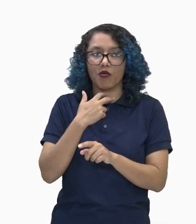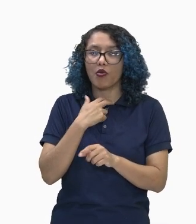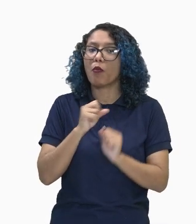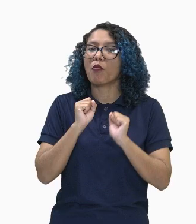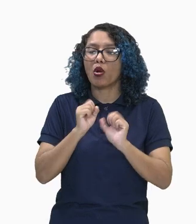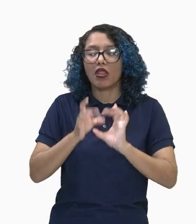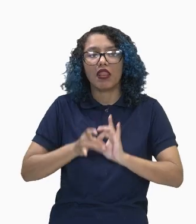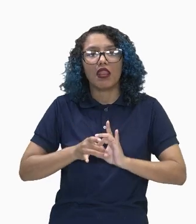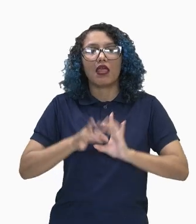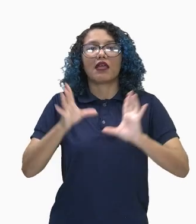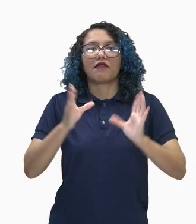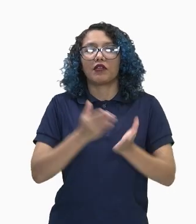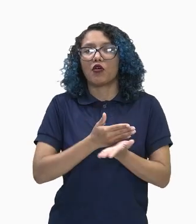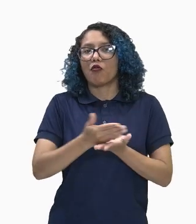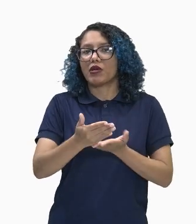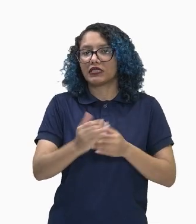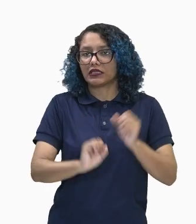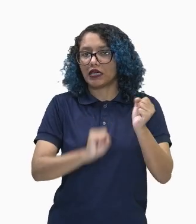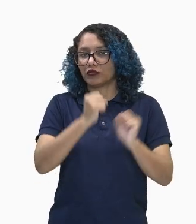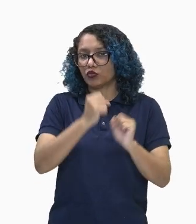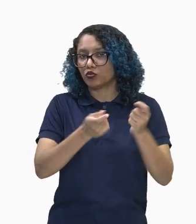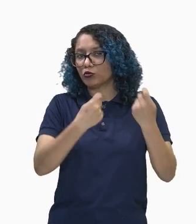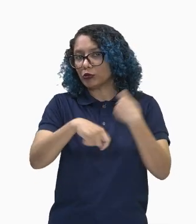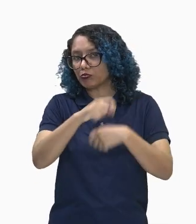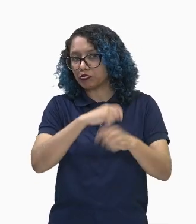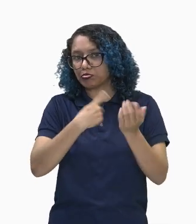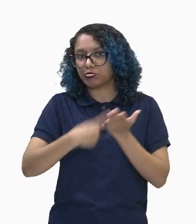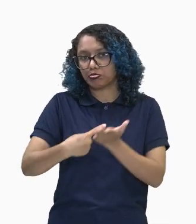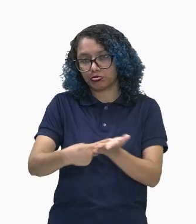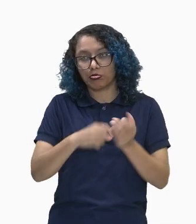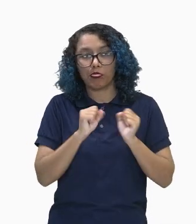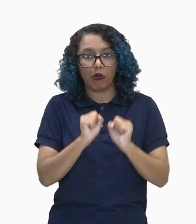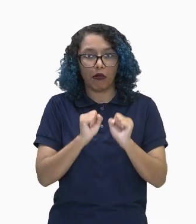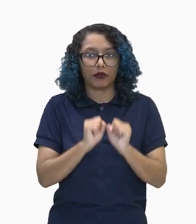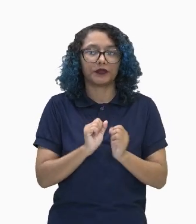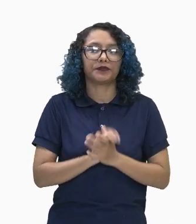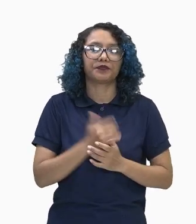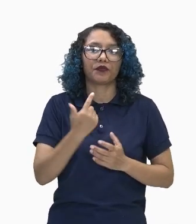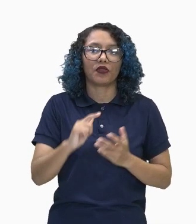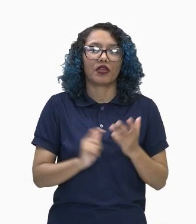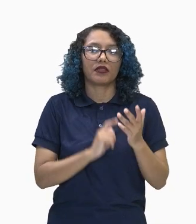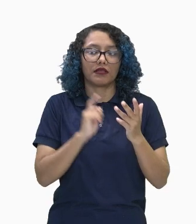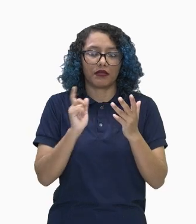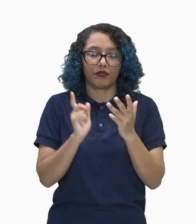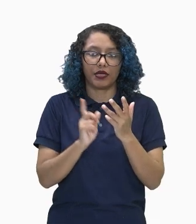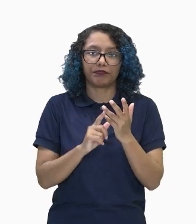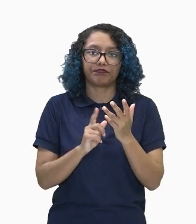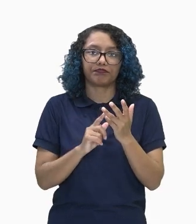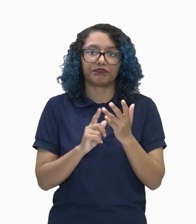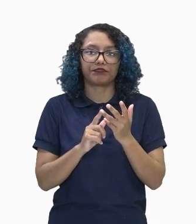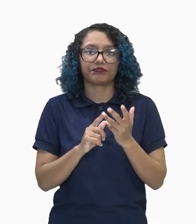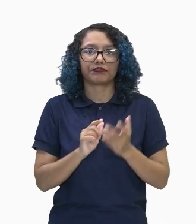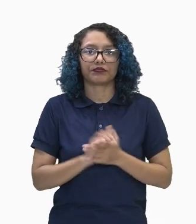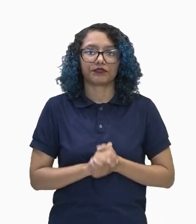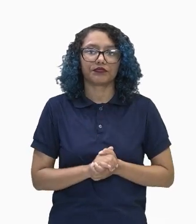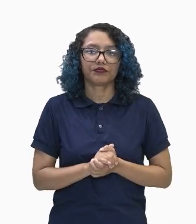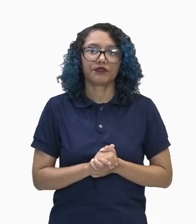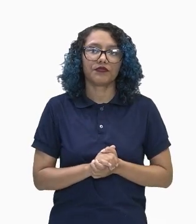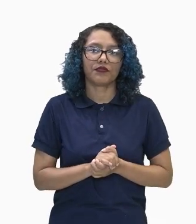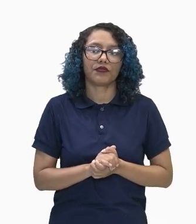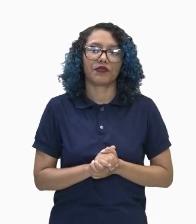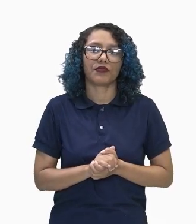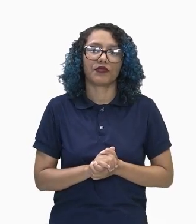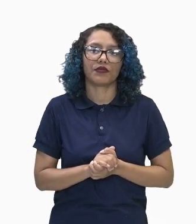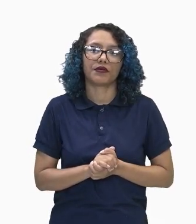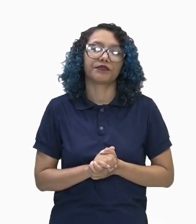iniciativa para colocar os seus negócios. Trabalha com a questão do Estado de Direito, né? Então, a questão das leis,